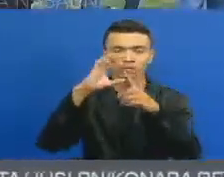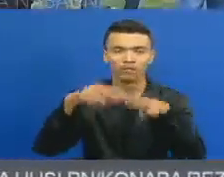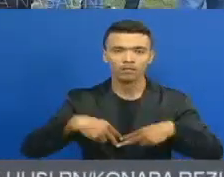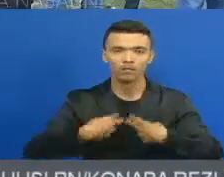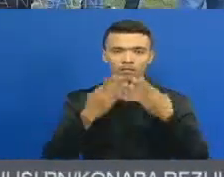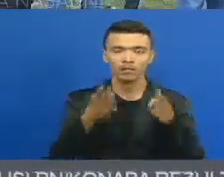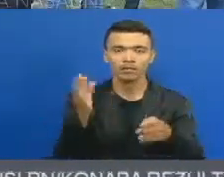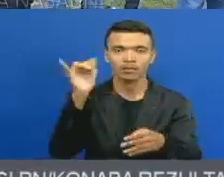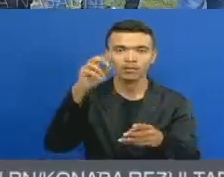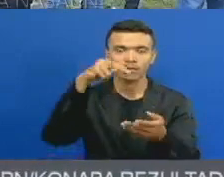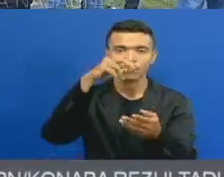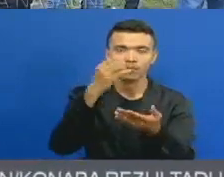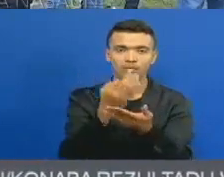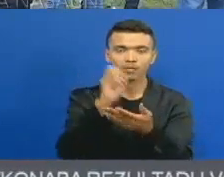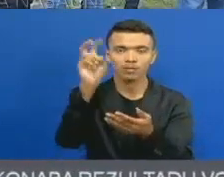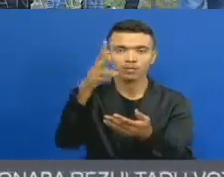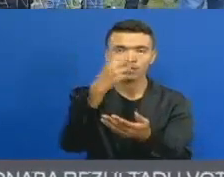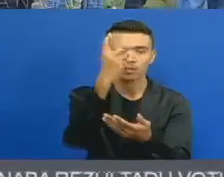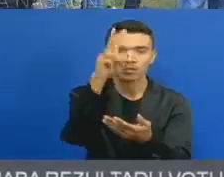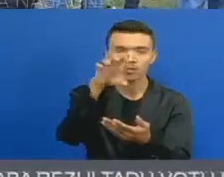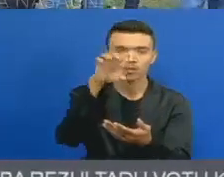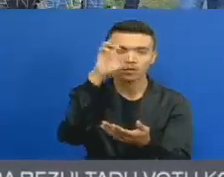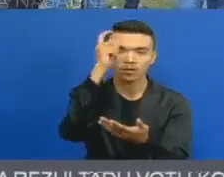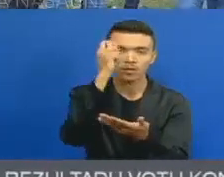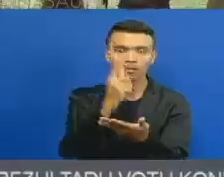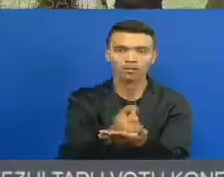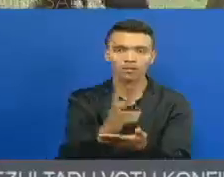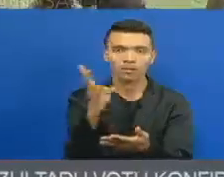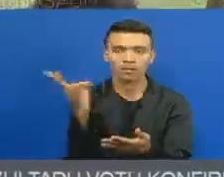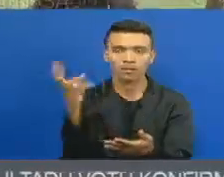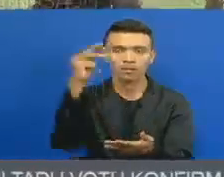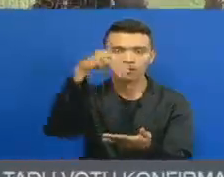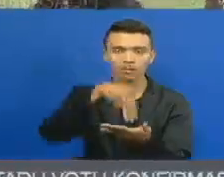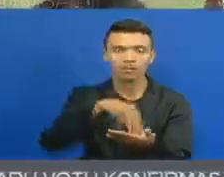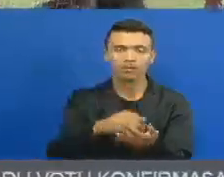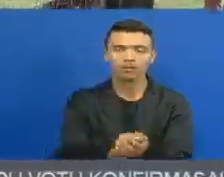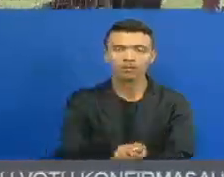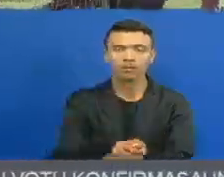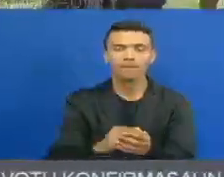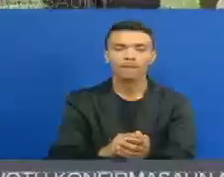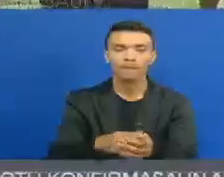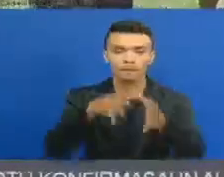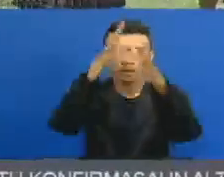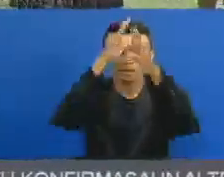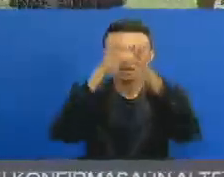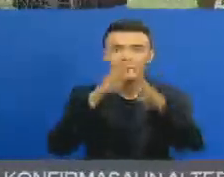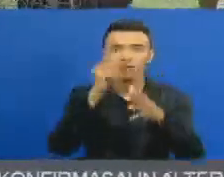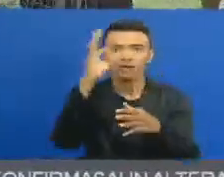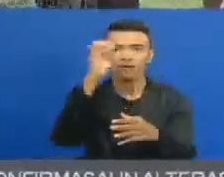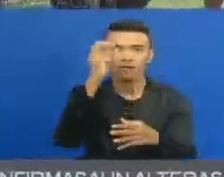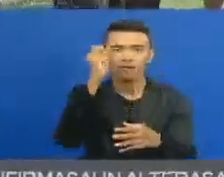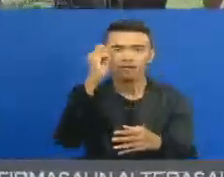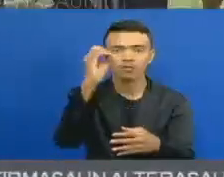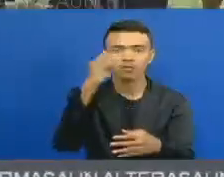volta de 270 mil, nem inclui mais fundos rotativa. Lianai Malulik Sakoko Nor Behel Afonso Sarmento